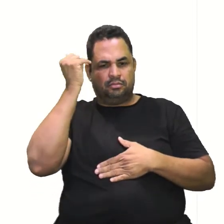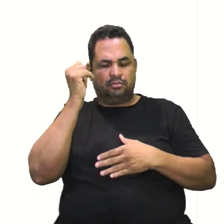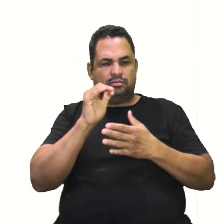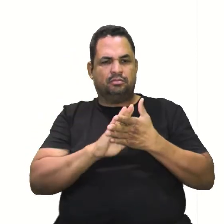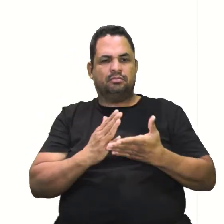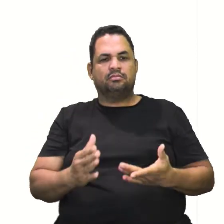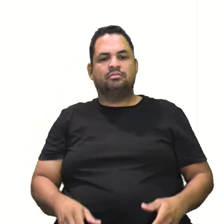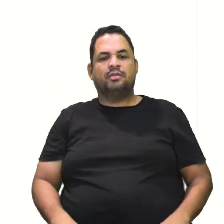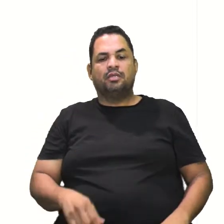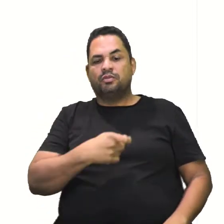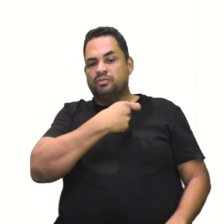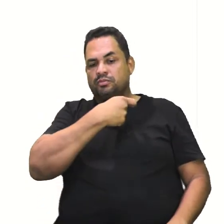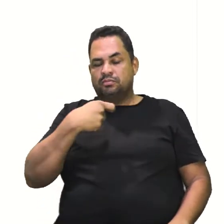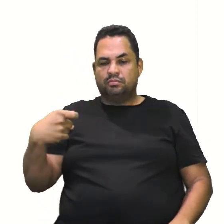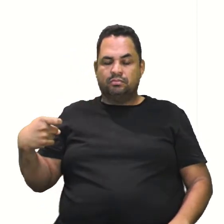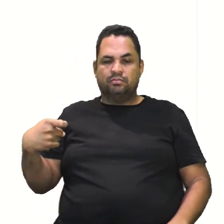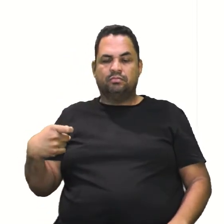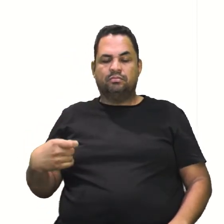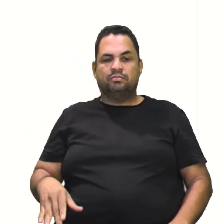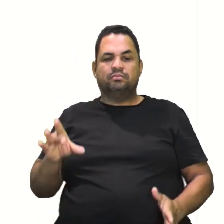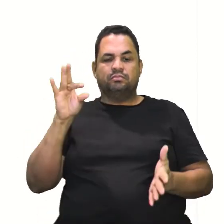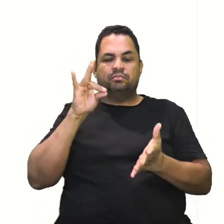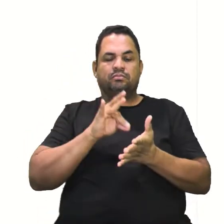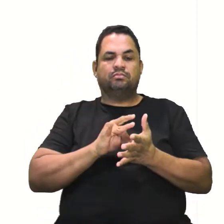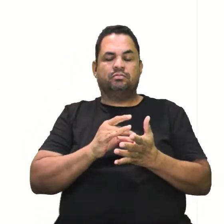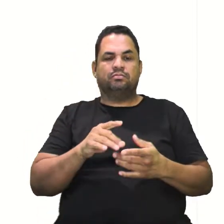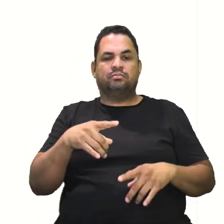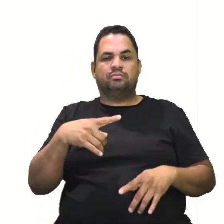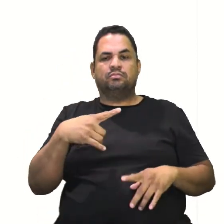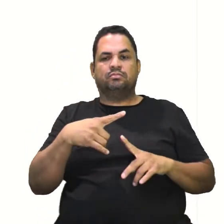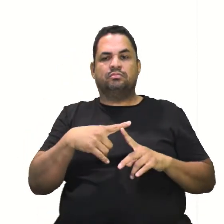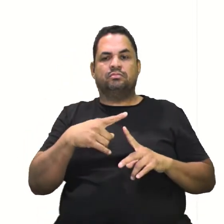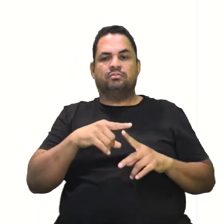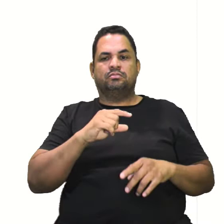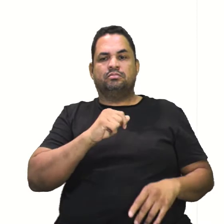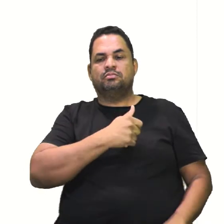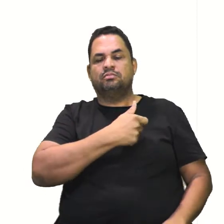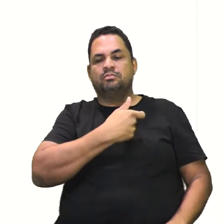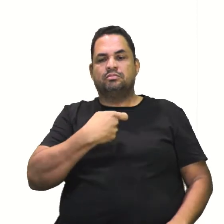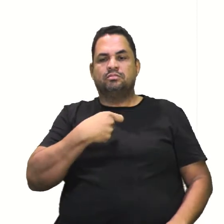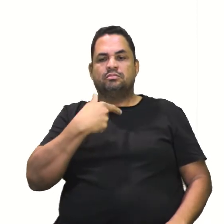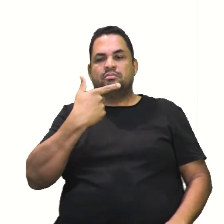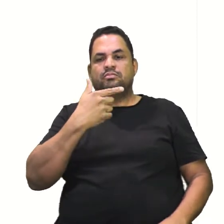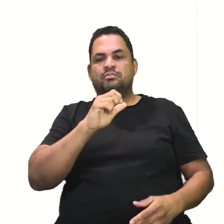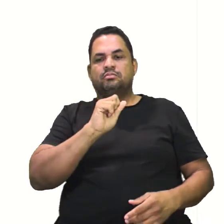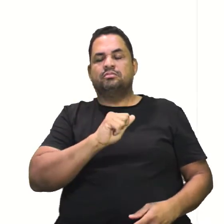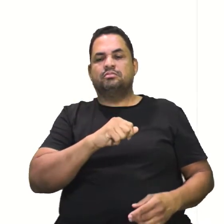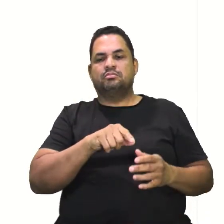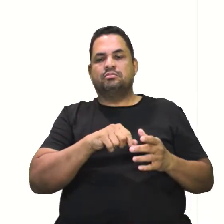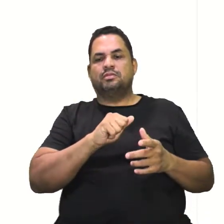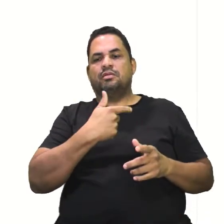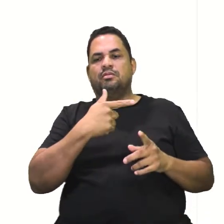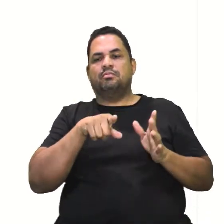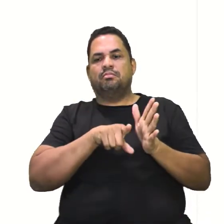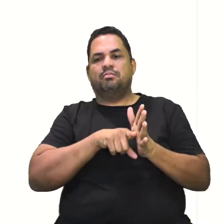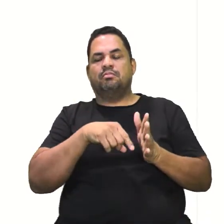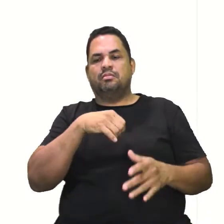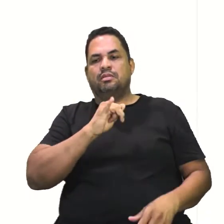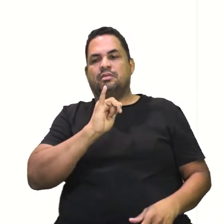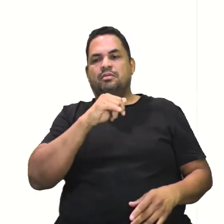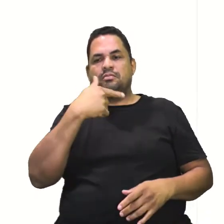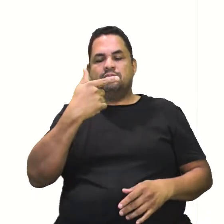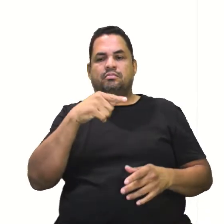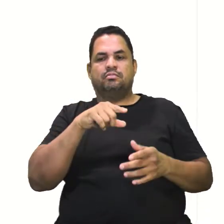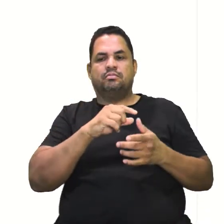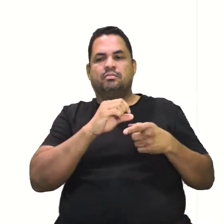um eixo real x. Então a equação já é do tipo x ao quadrado sobre a ao quadrado menos y